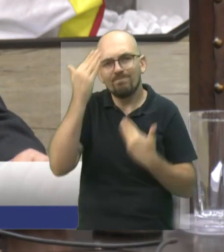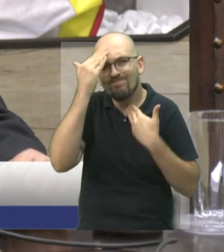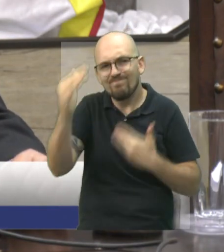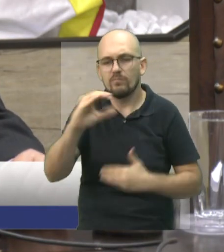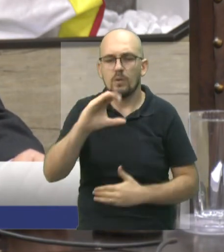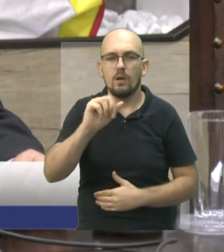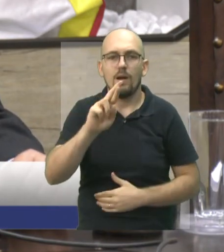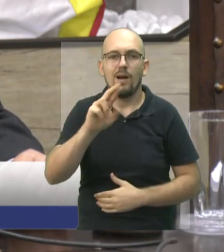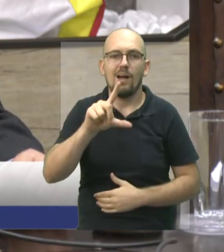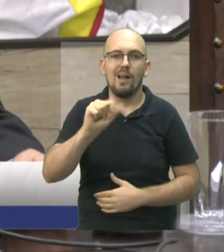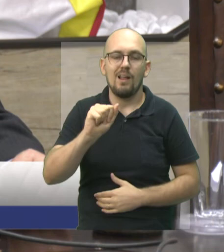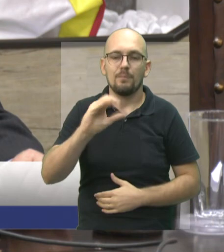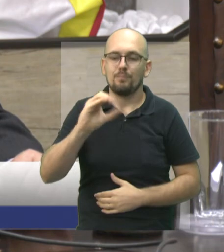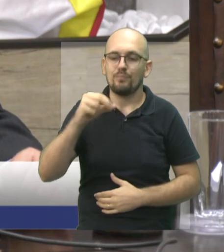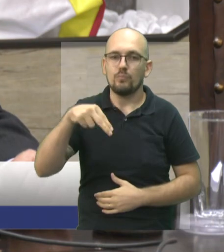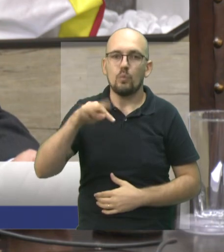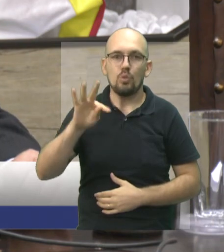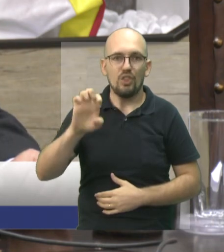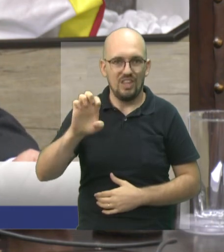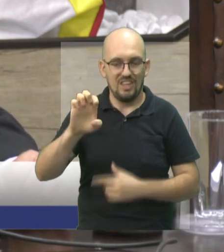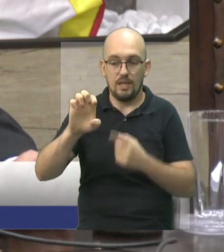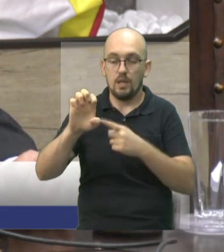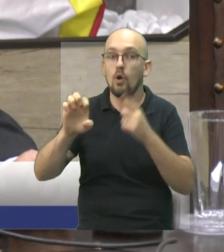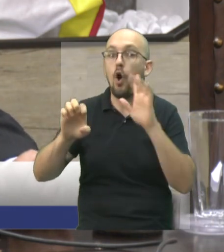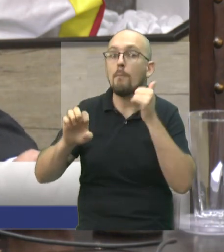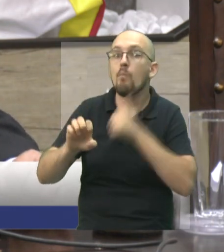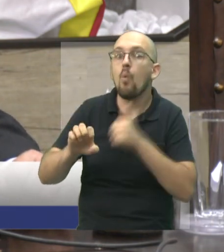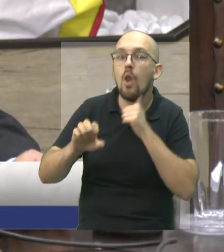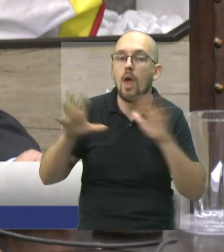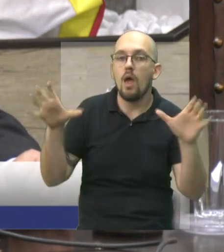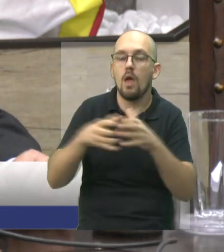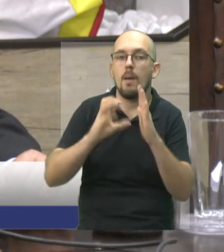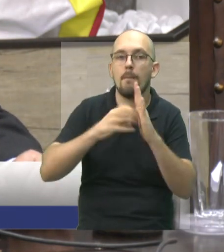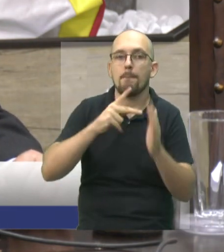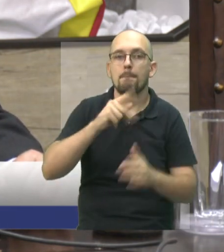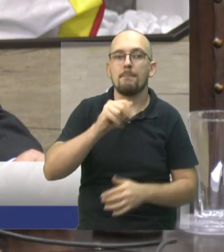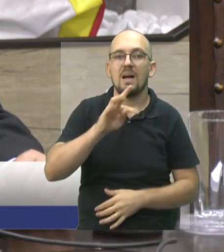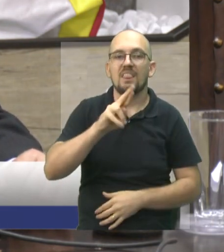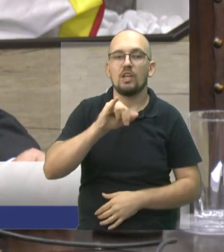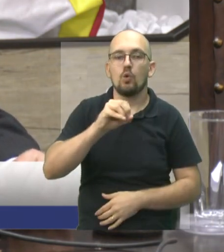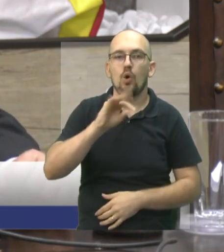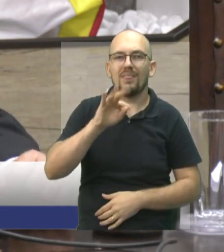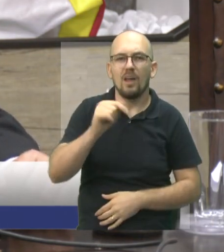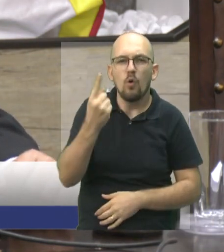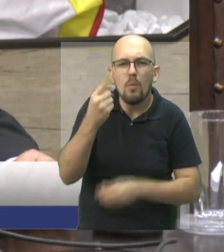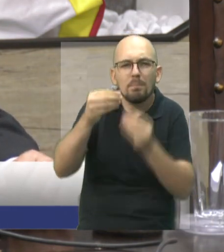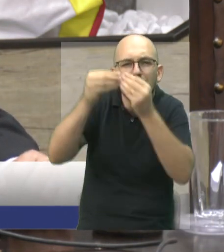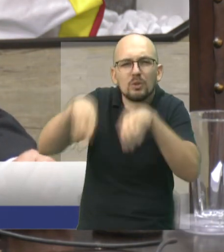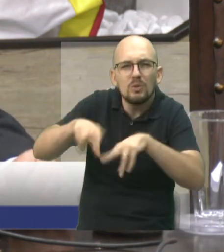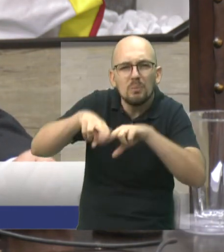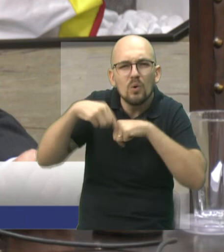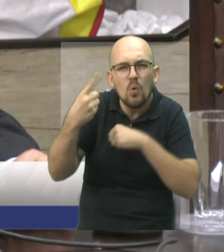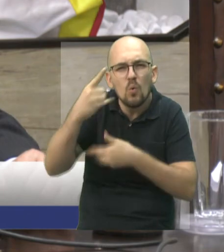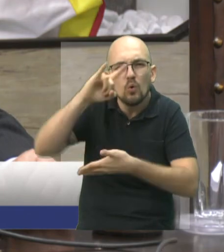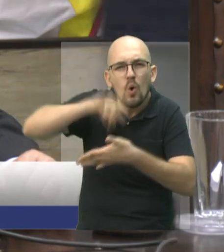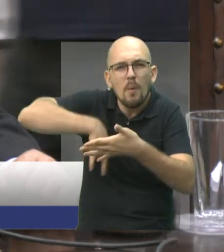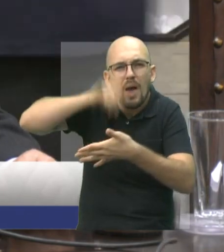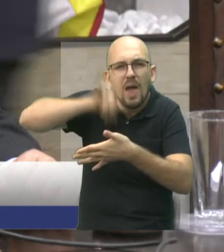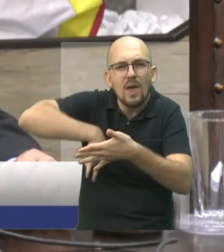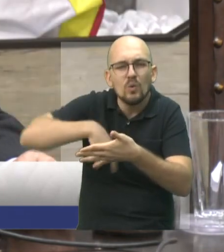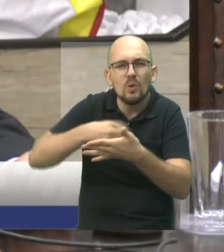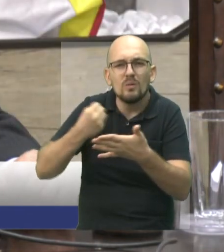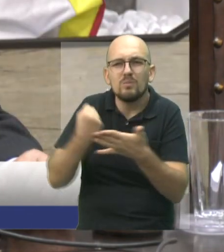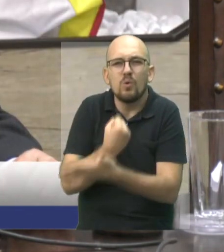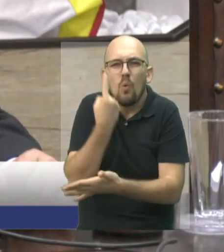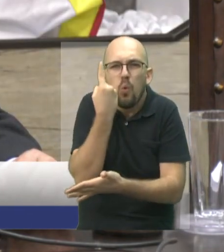em nome das mulheres do Patriota, Carla, você que foi prejudicada por causa de um simples documento de objeto de pé e